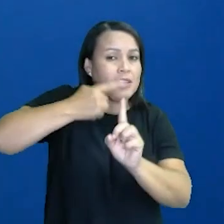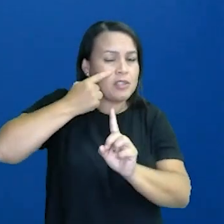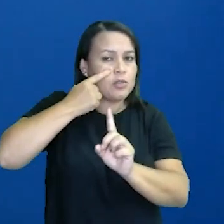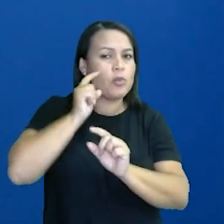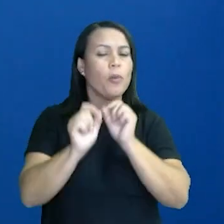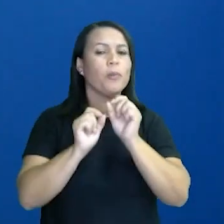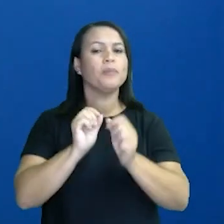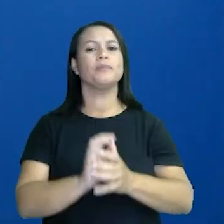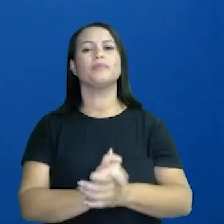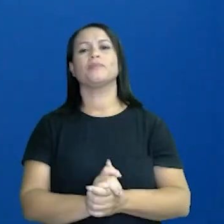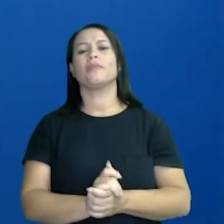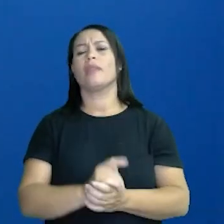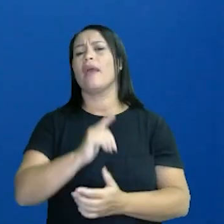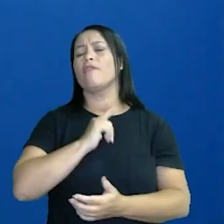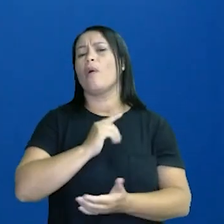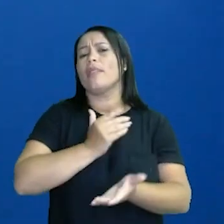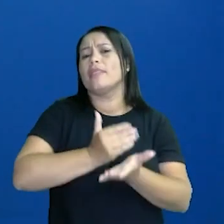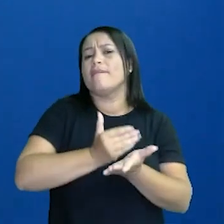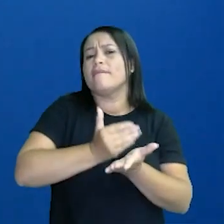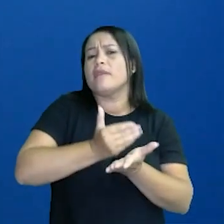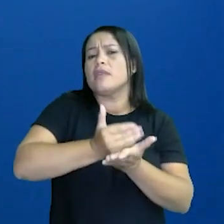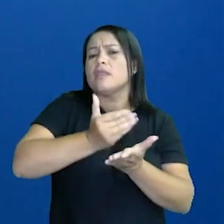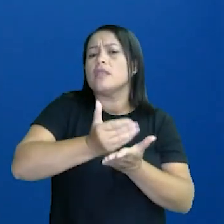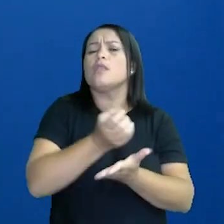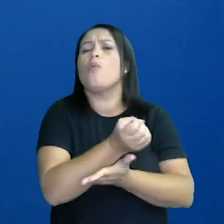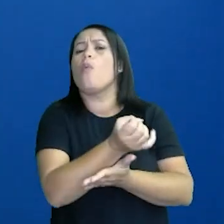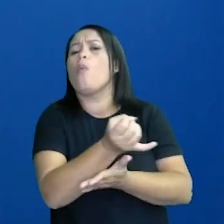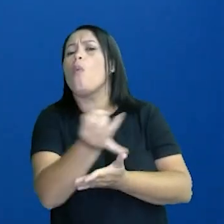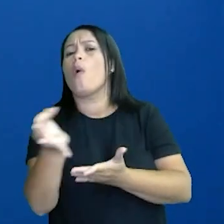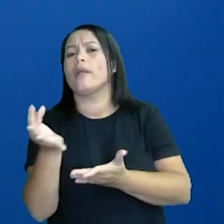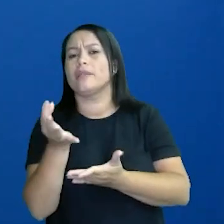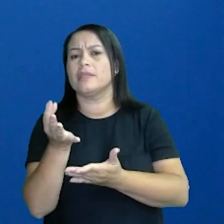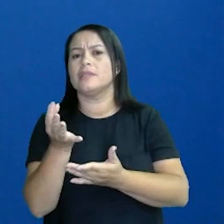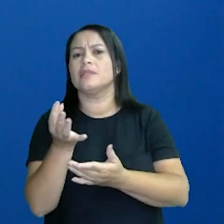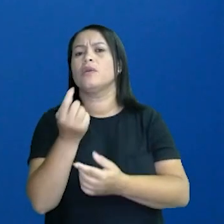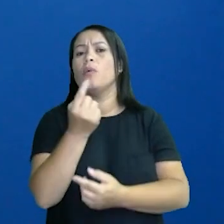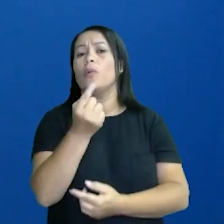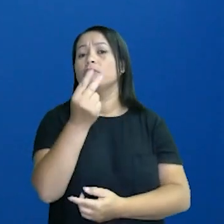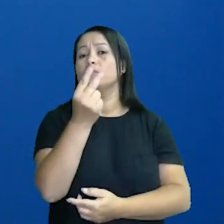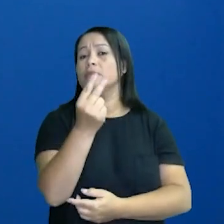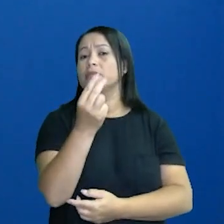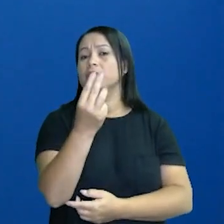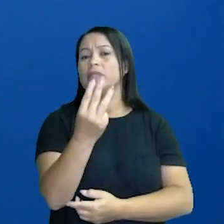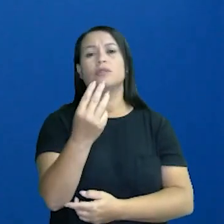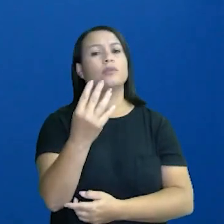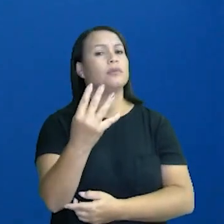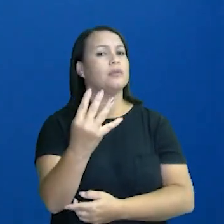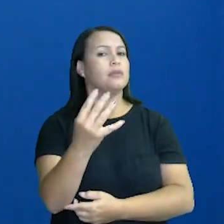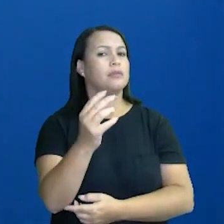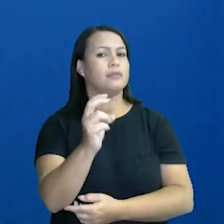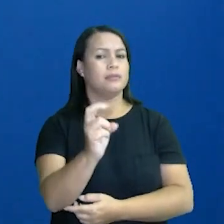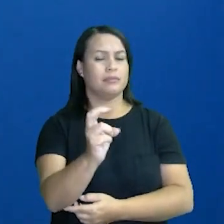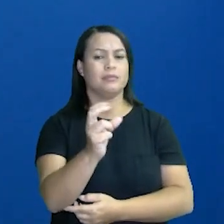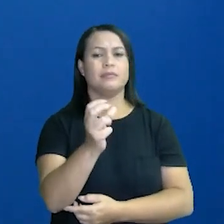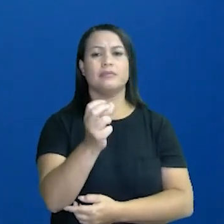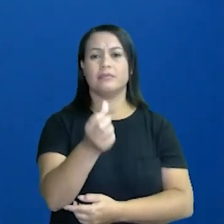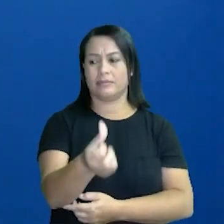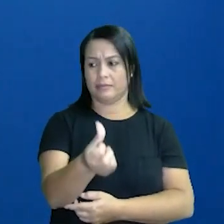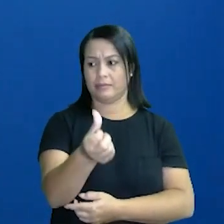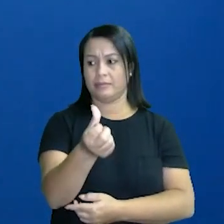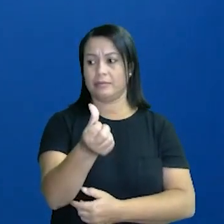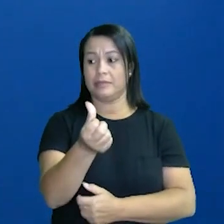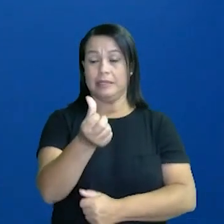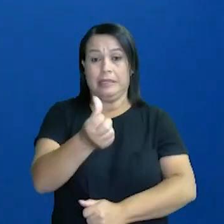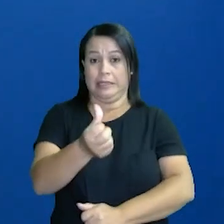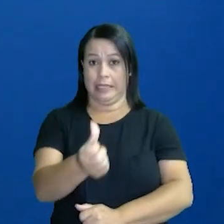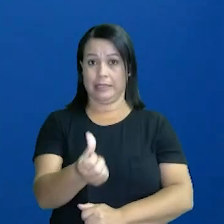só. Foi dividido em quantas partes? 1, 2, 3, 4, 5,